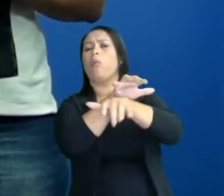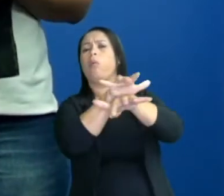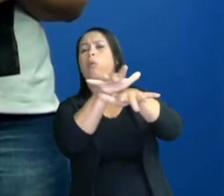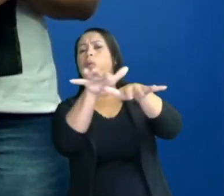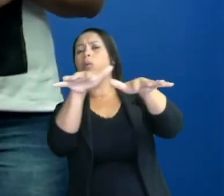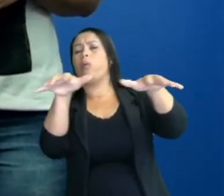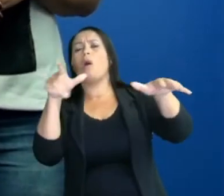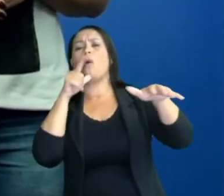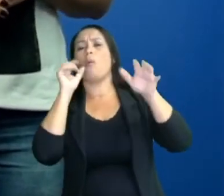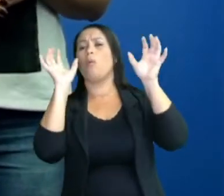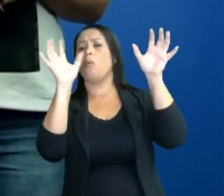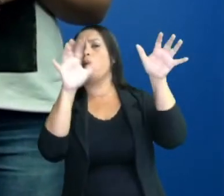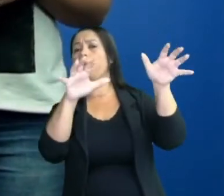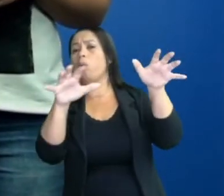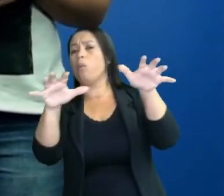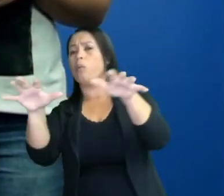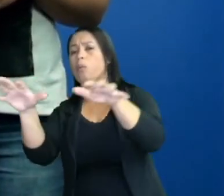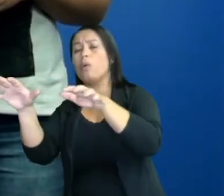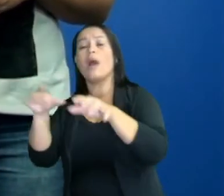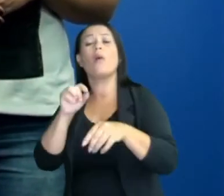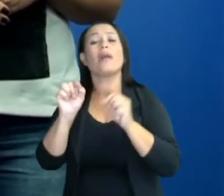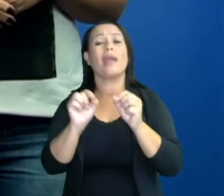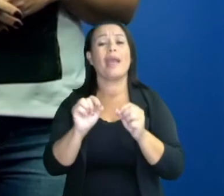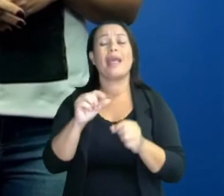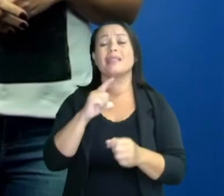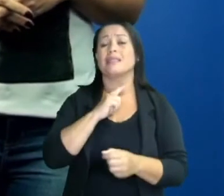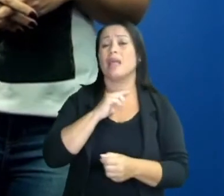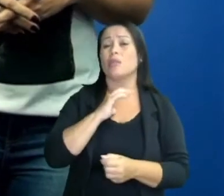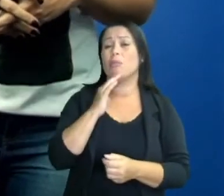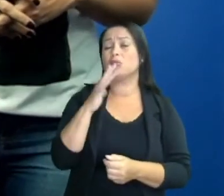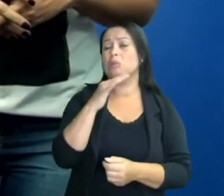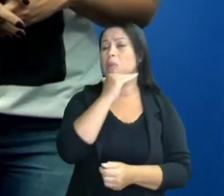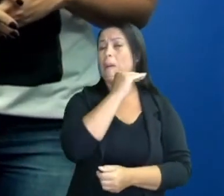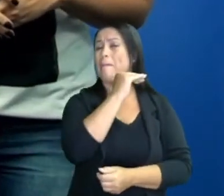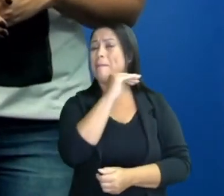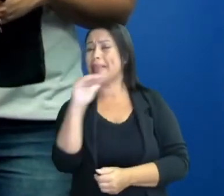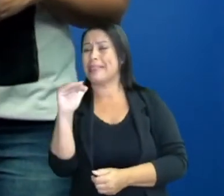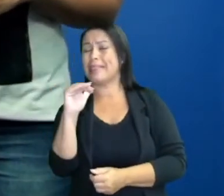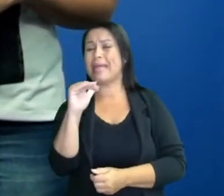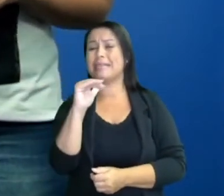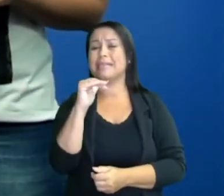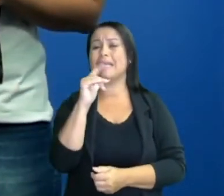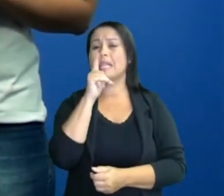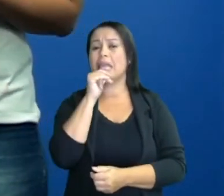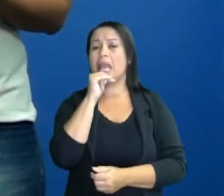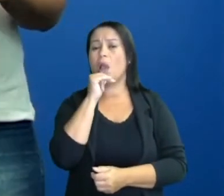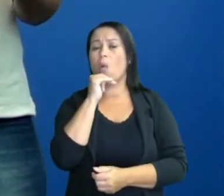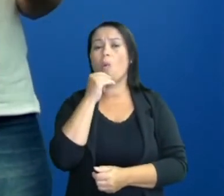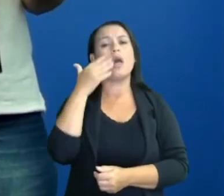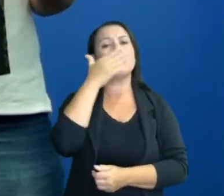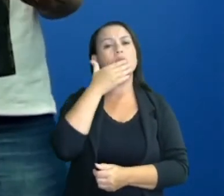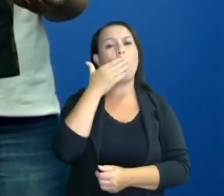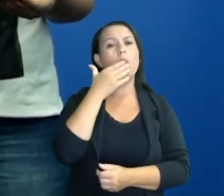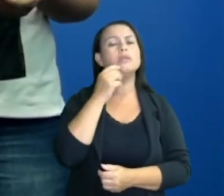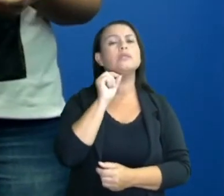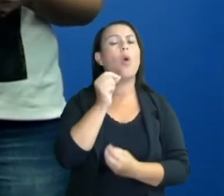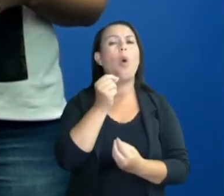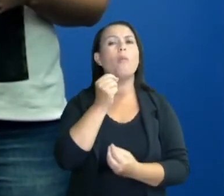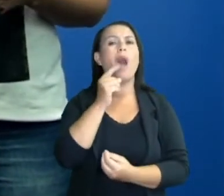estima-se que metade da metade da água doce do mundo é utilizada na agricultura